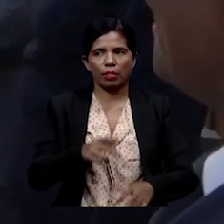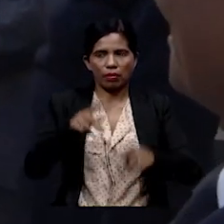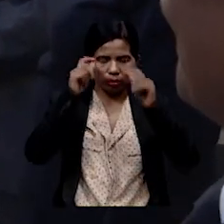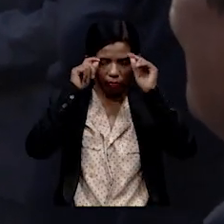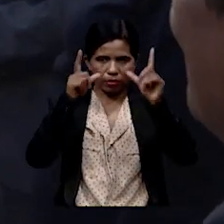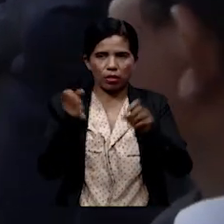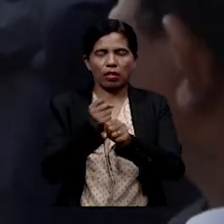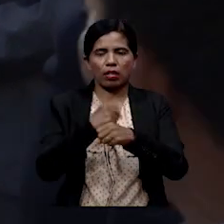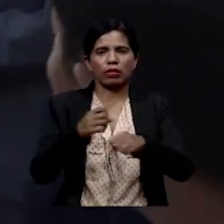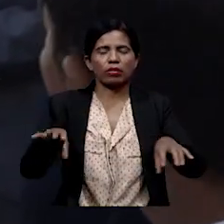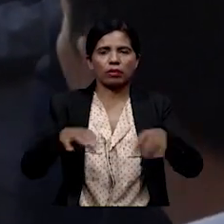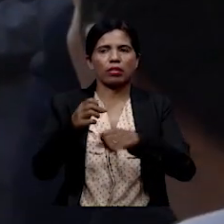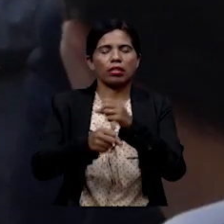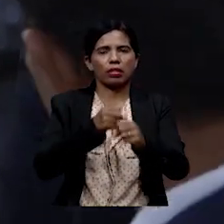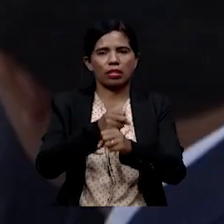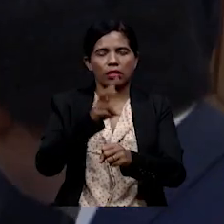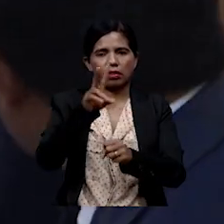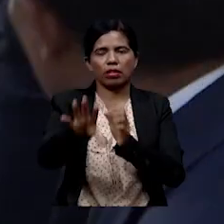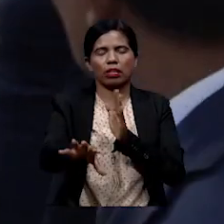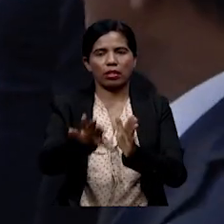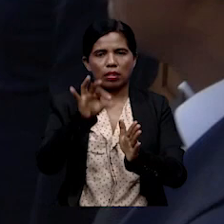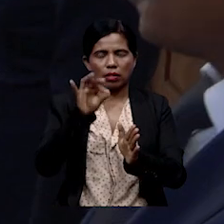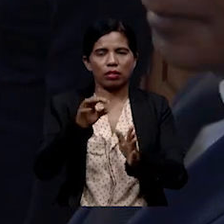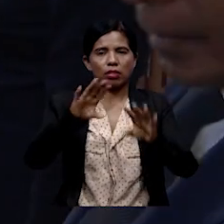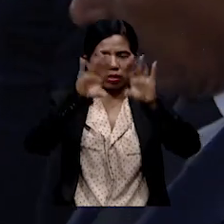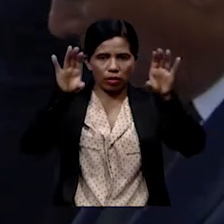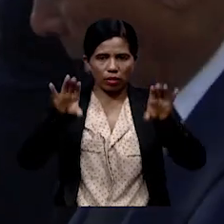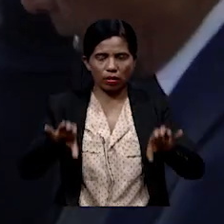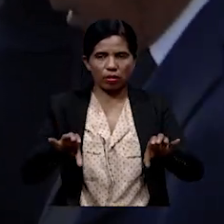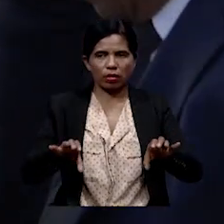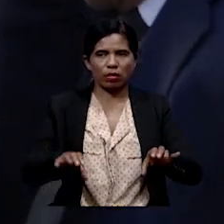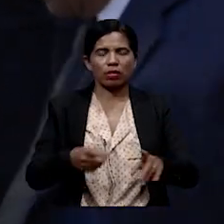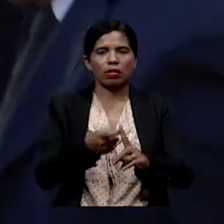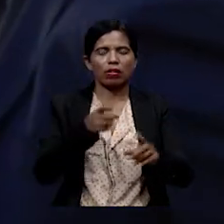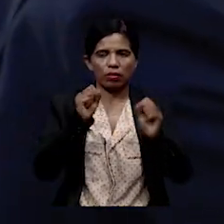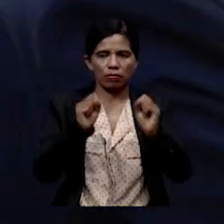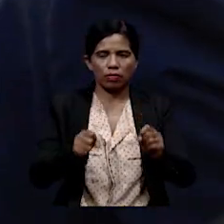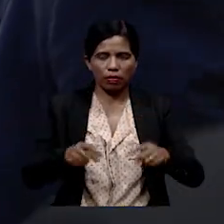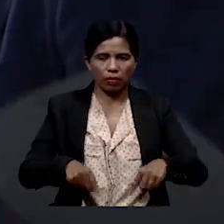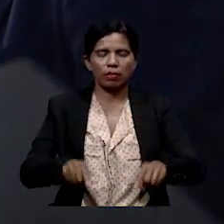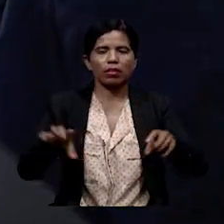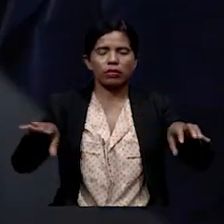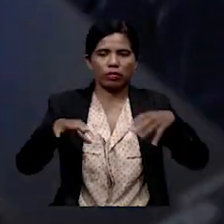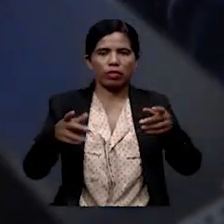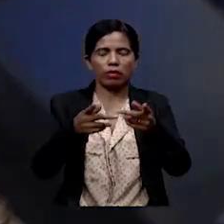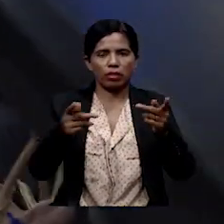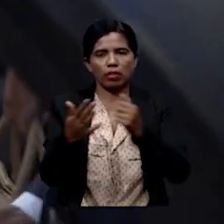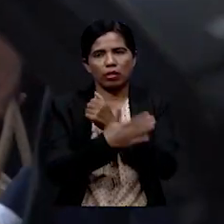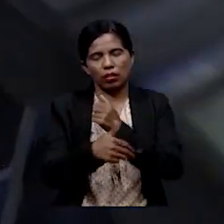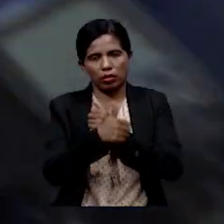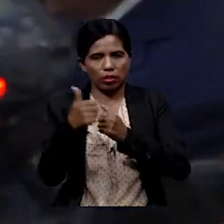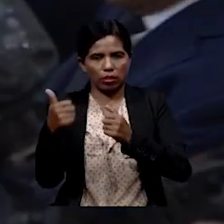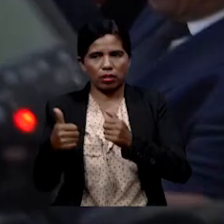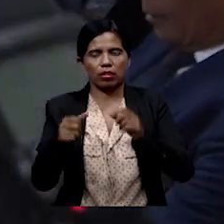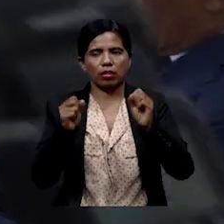halau serviço durante tinan rua no hetan mos certificado apreciação o di bele ba concorre fali serviço e nação sira seluk